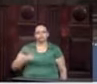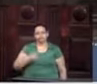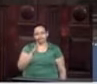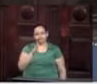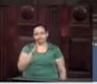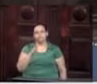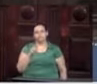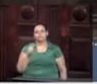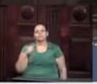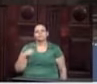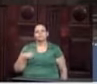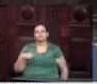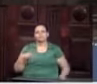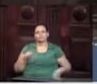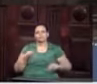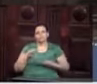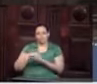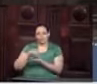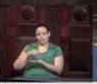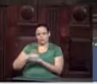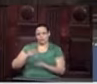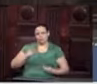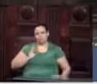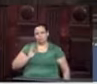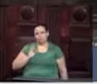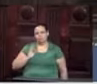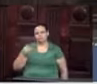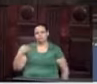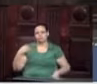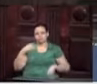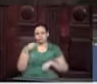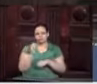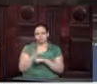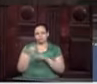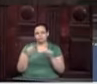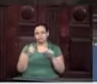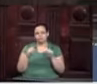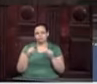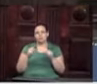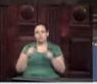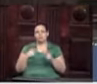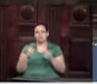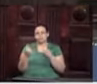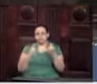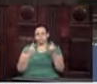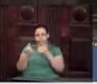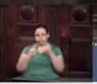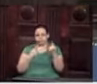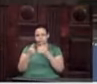batalhão saindo da Avenida Brasil, porque precisava